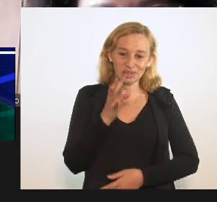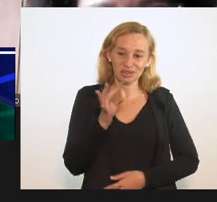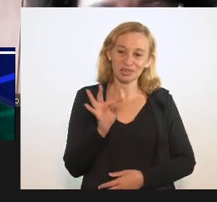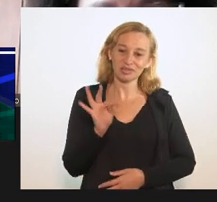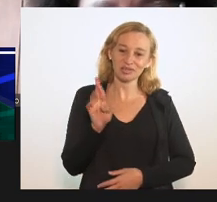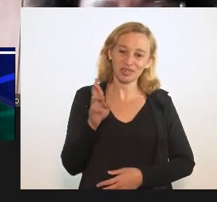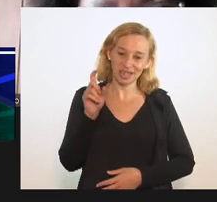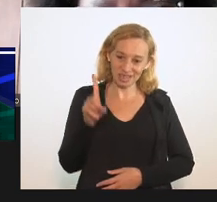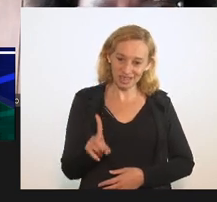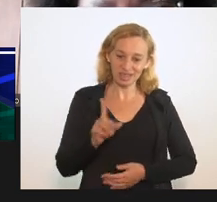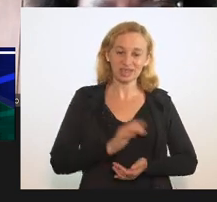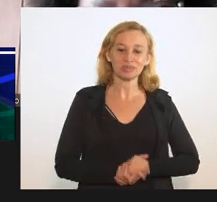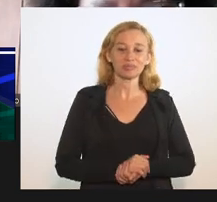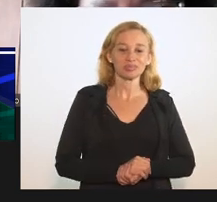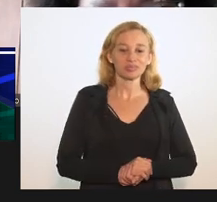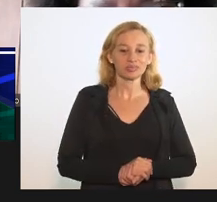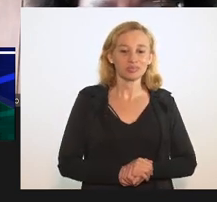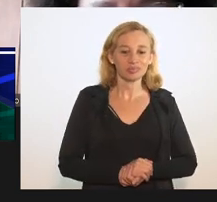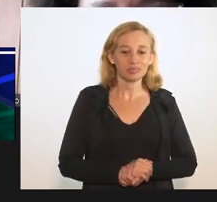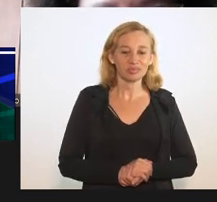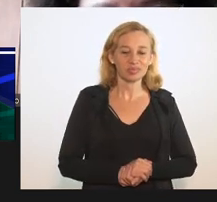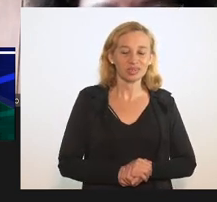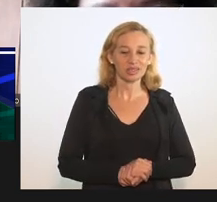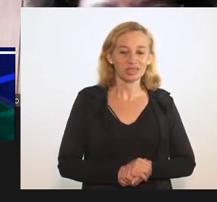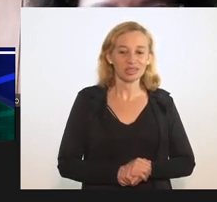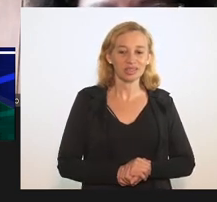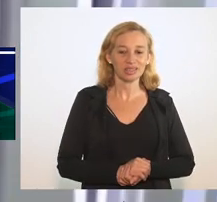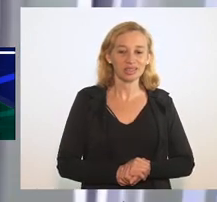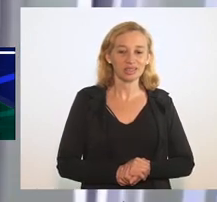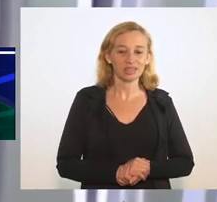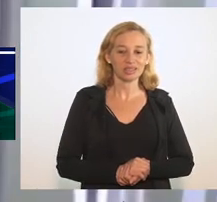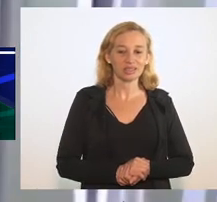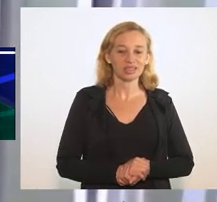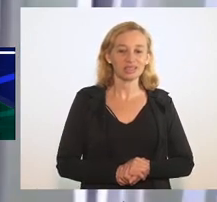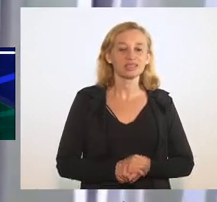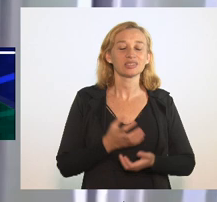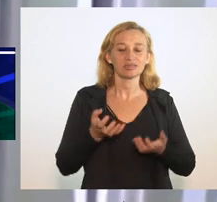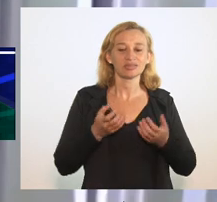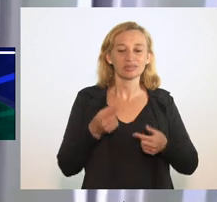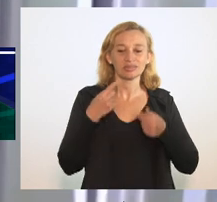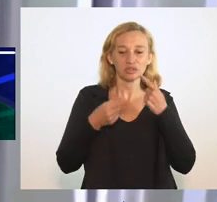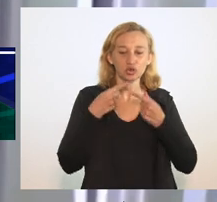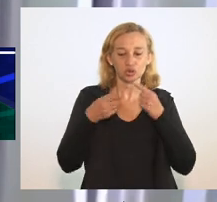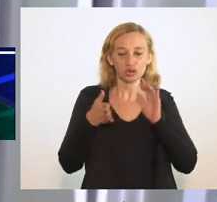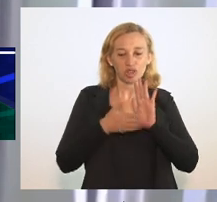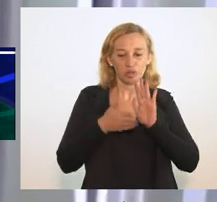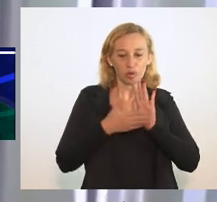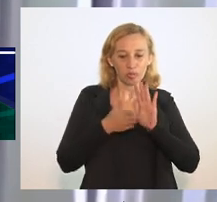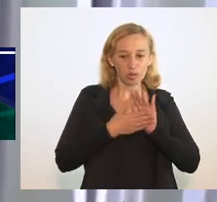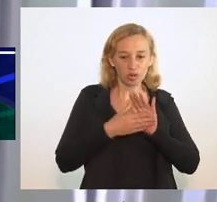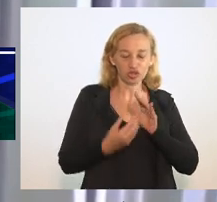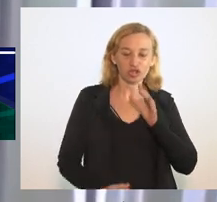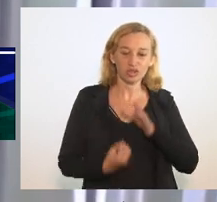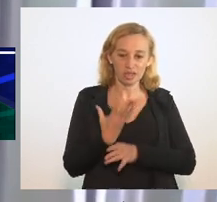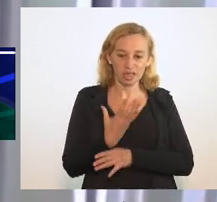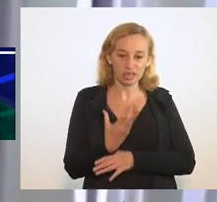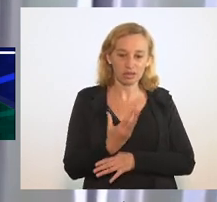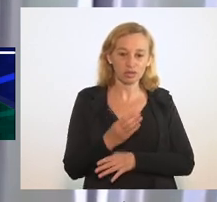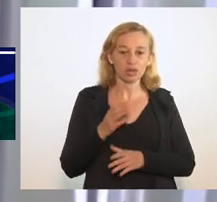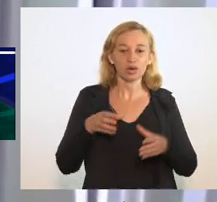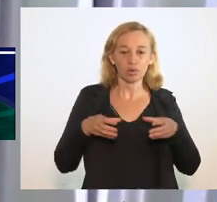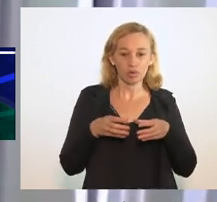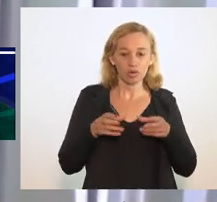Senhor presidente, eu queria também fazer a discussão sobre essa proposta de instauração de uma